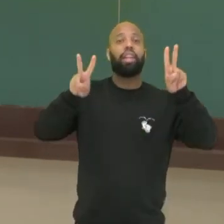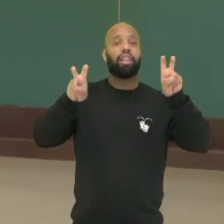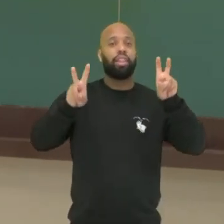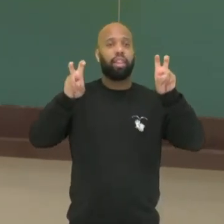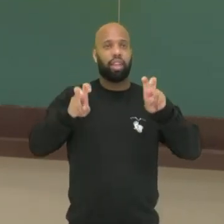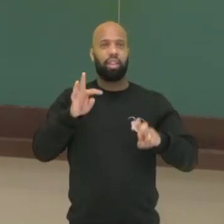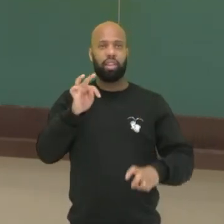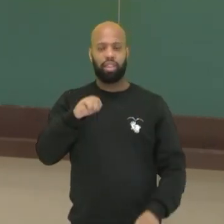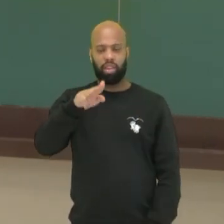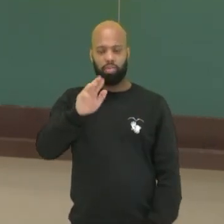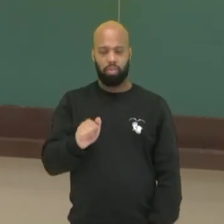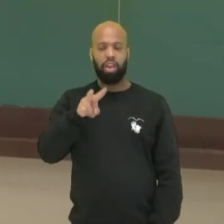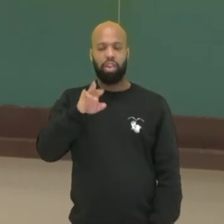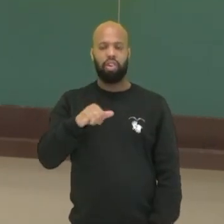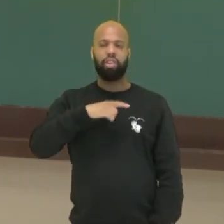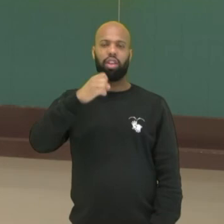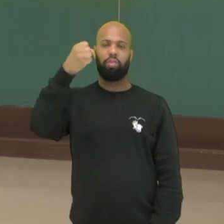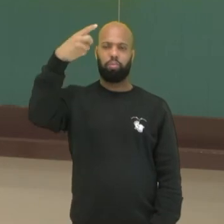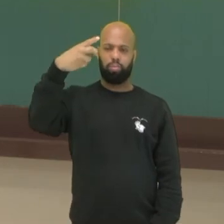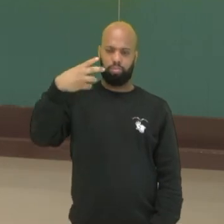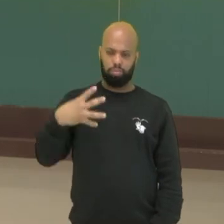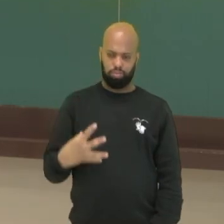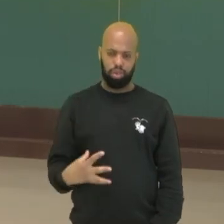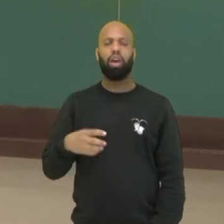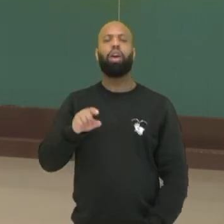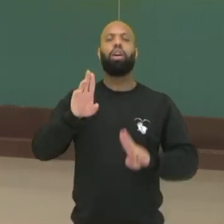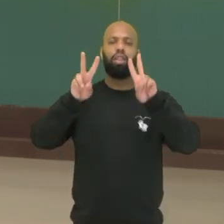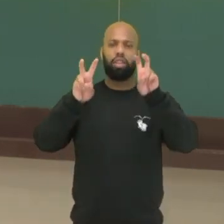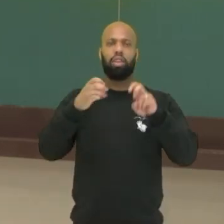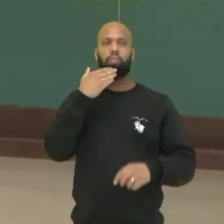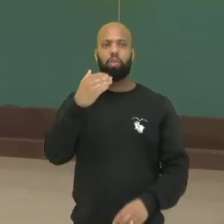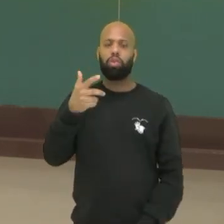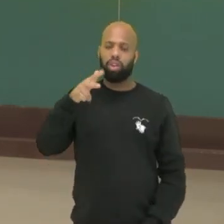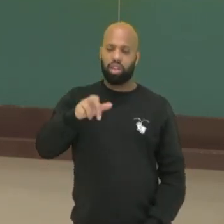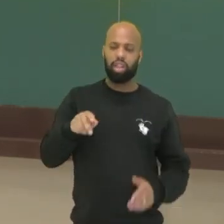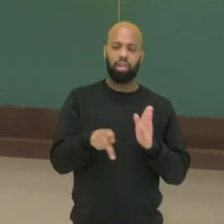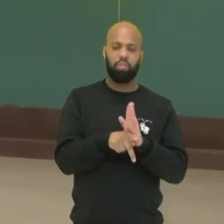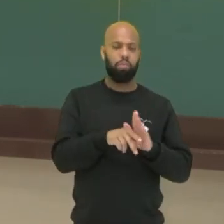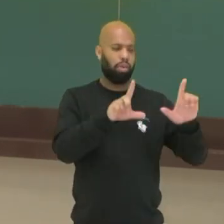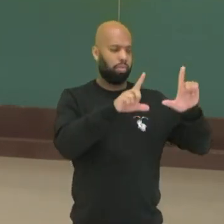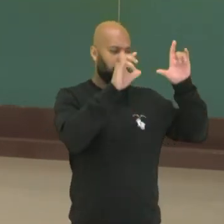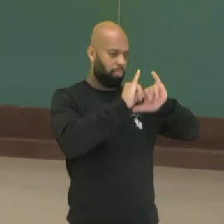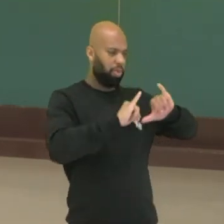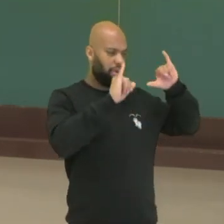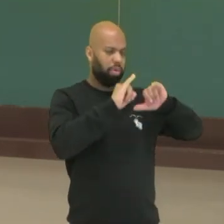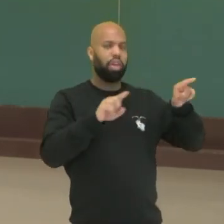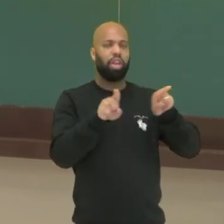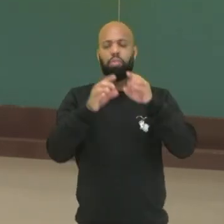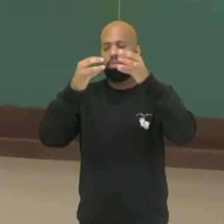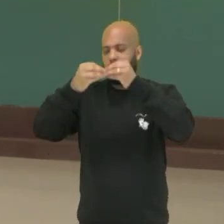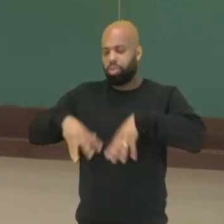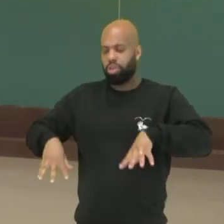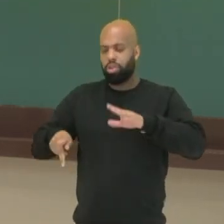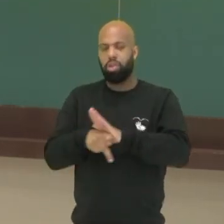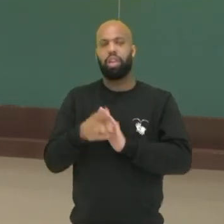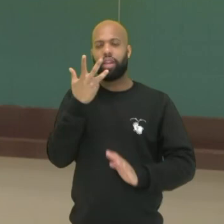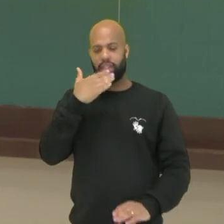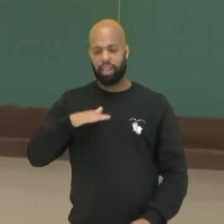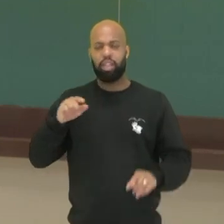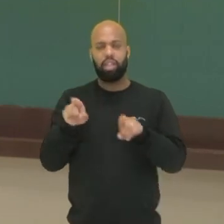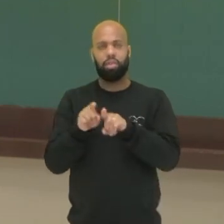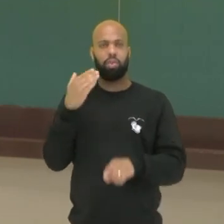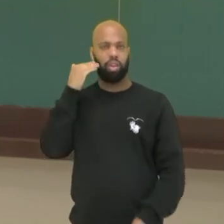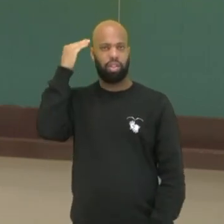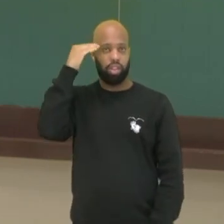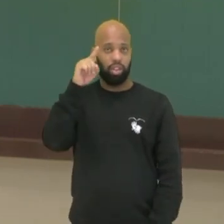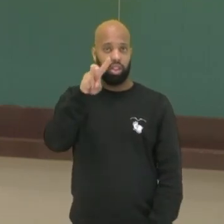tema, vai aparecer lá o tema que está sendo solicitado, publicidade comercial e os prejuízos para a infância e adolescência. Você